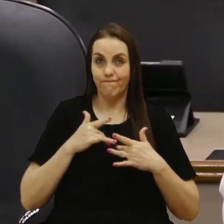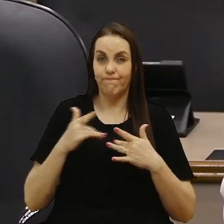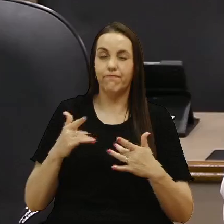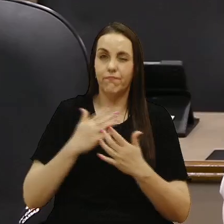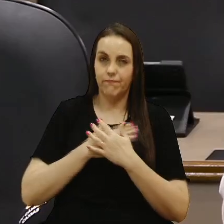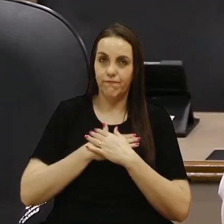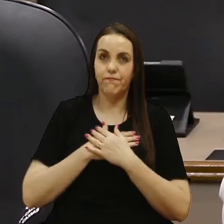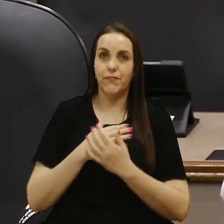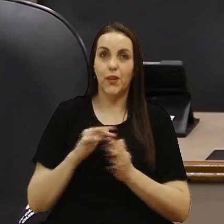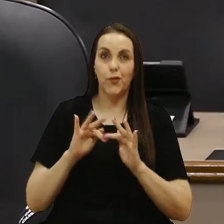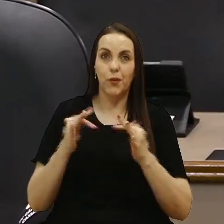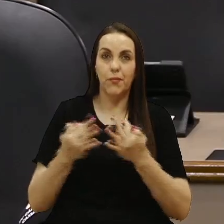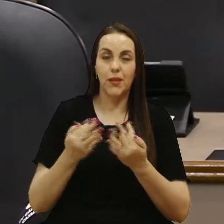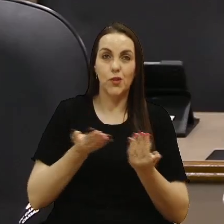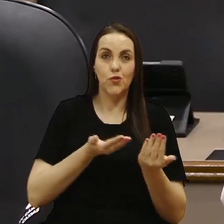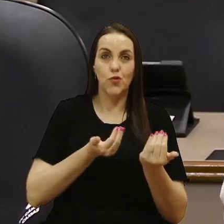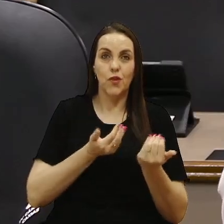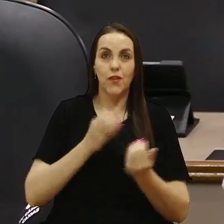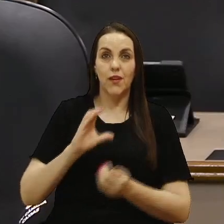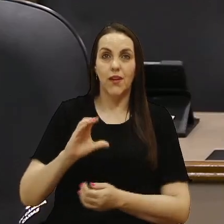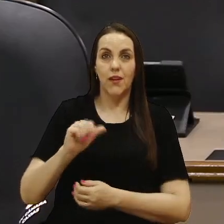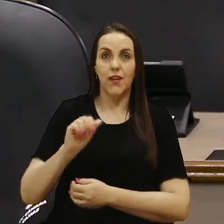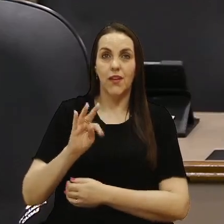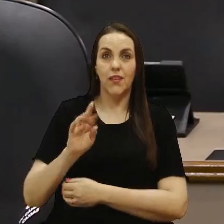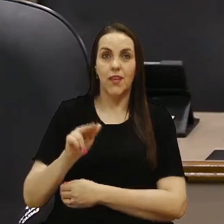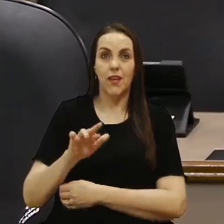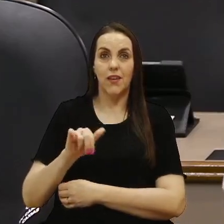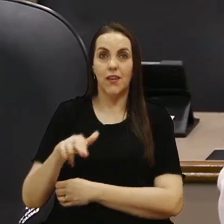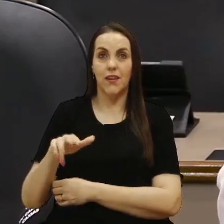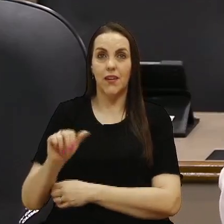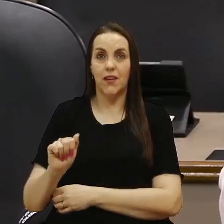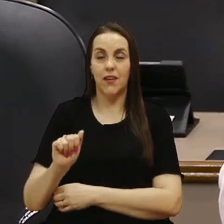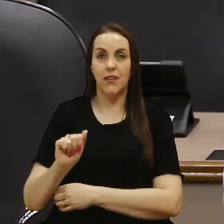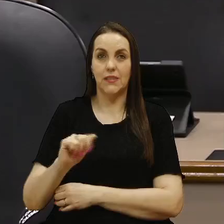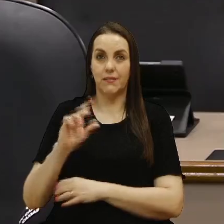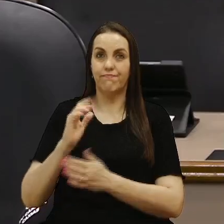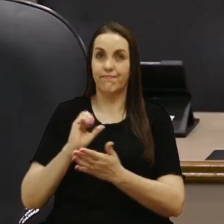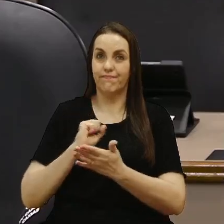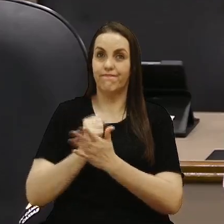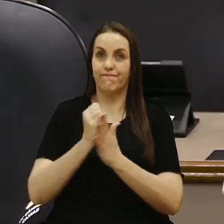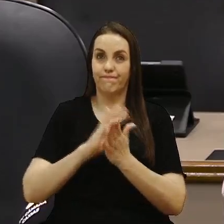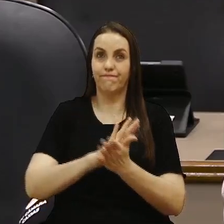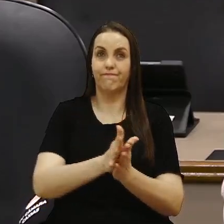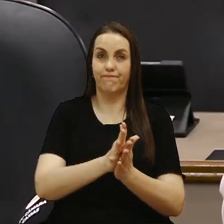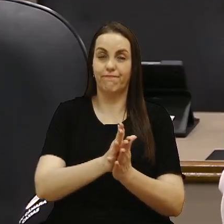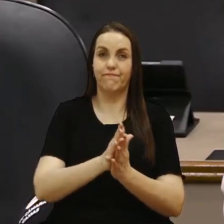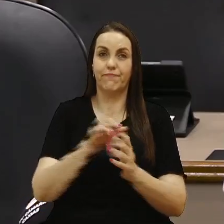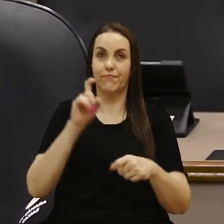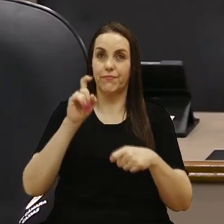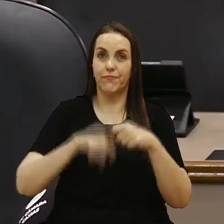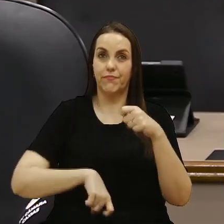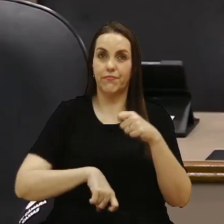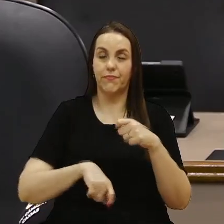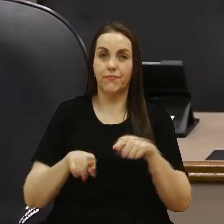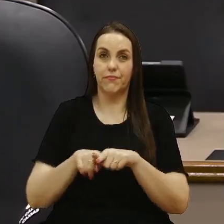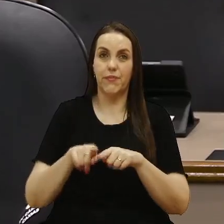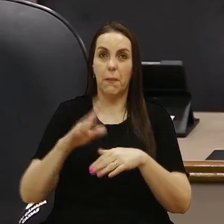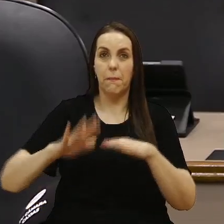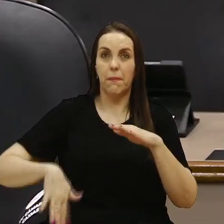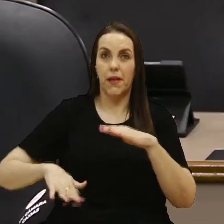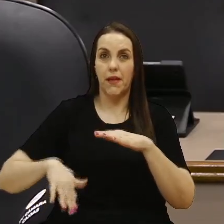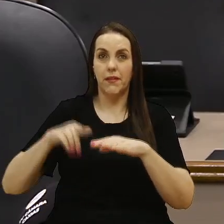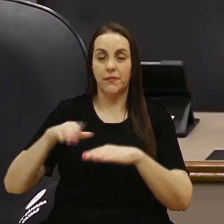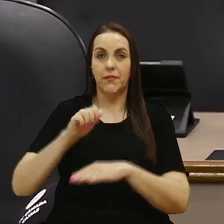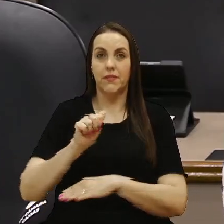da jovem Catarina Casten, que foi assassinada violentada na Praia da Armação. Então,